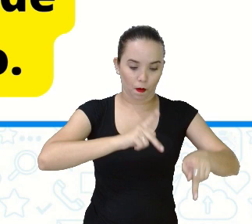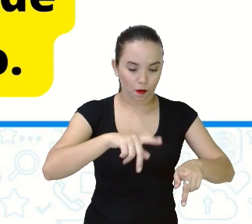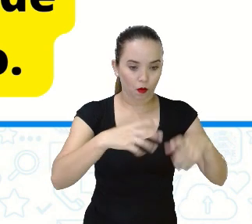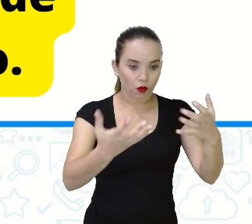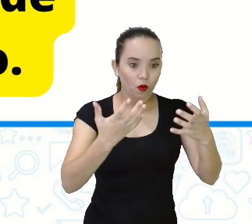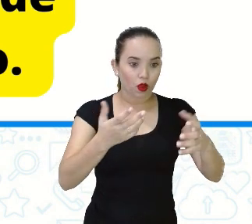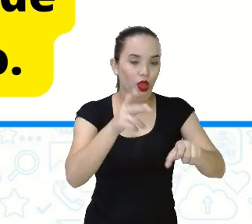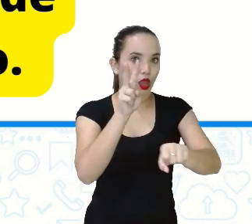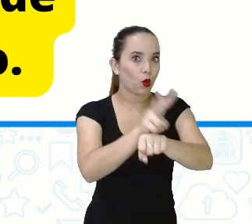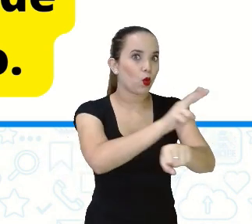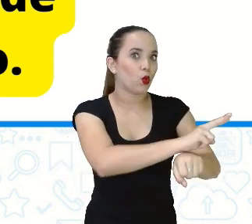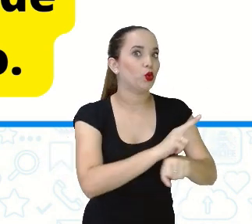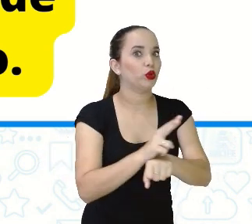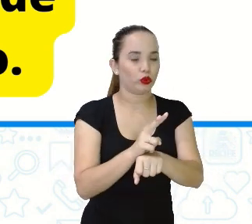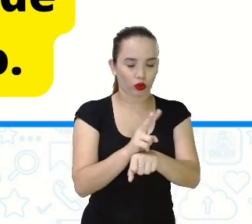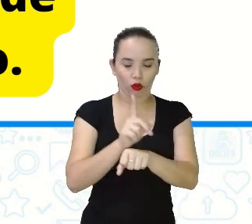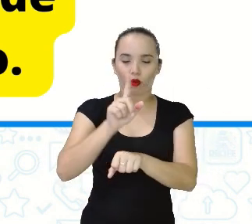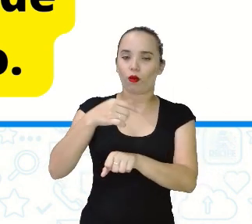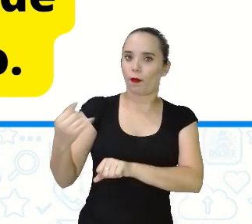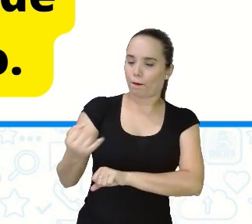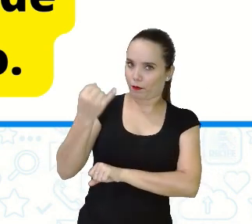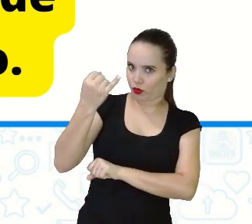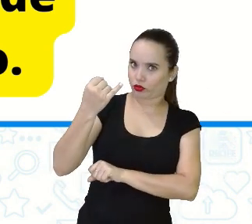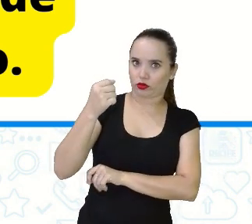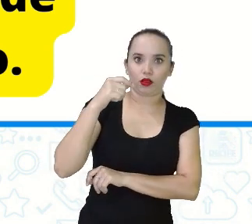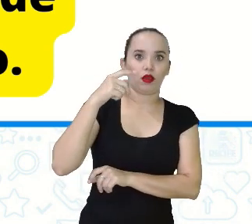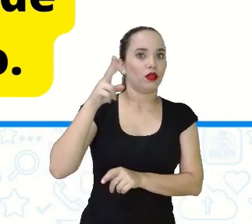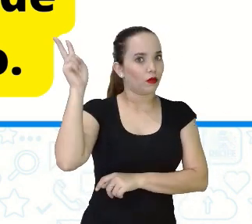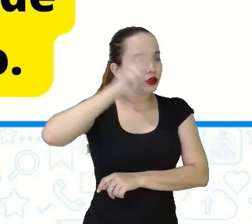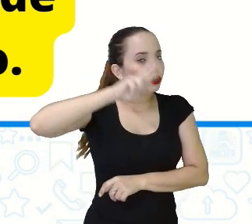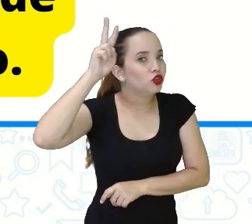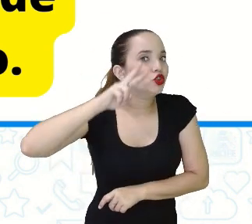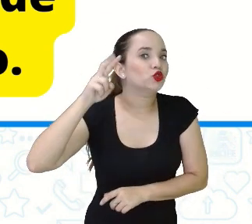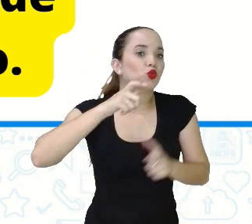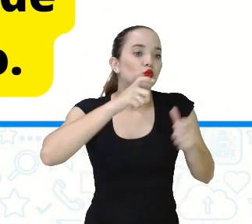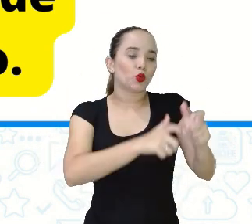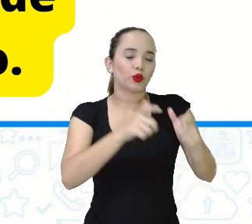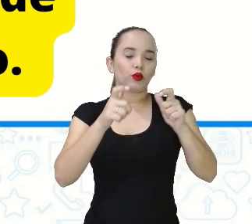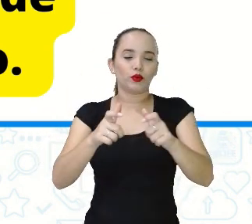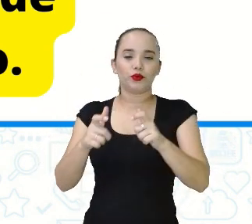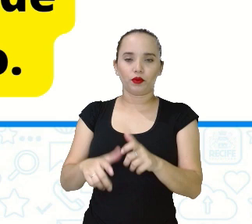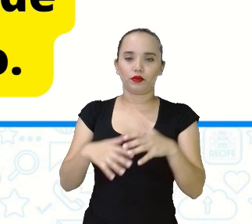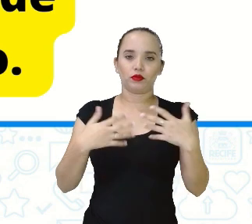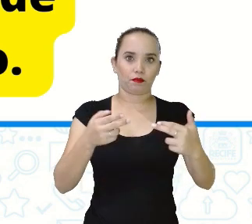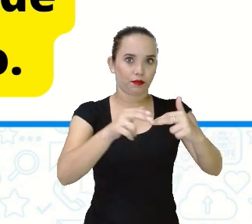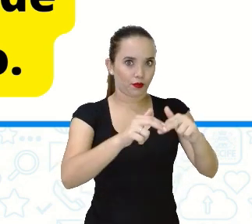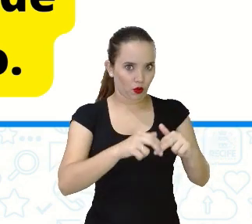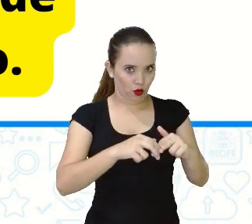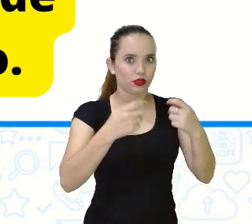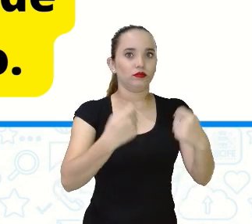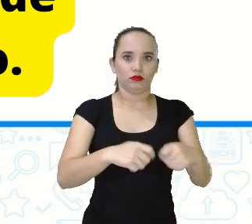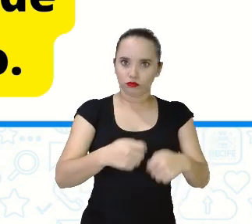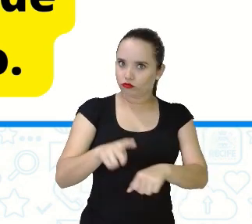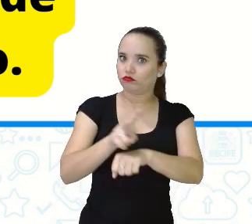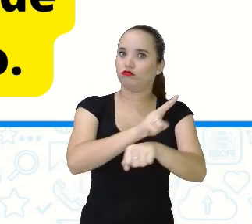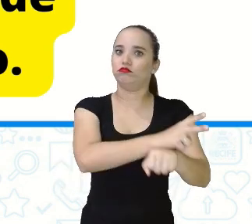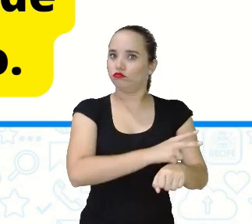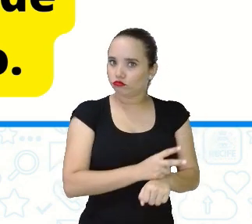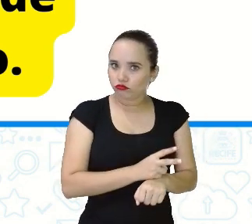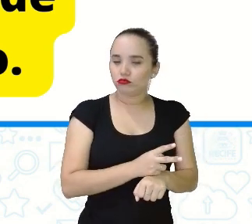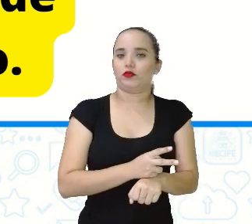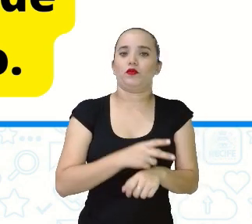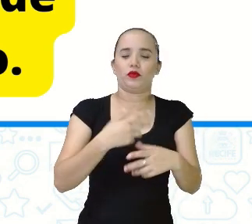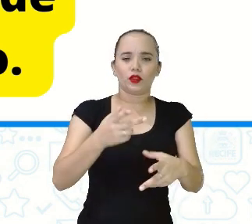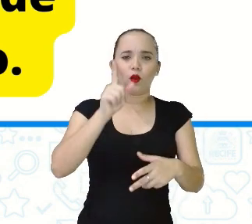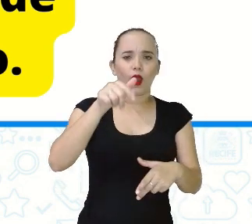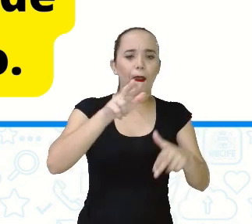história, para a cultura daquele local, precisa ser preservado. É um patrimônio material, é concreto, é aquele que a gente pode ver, a gente